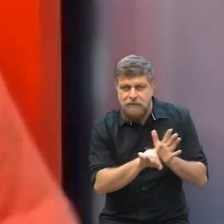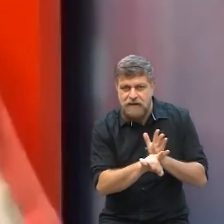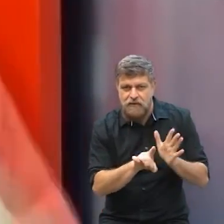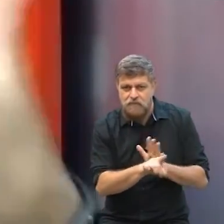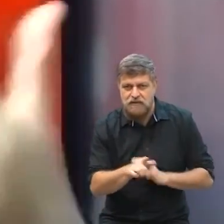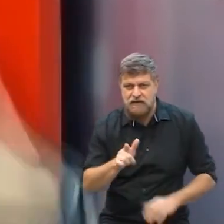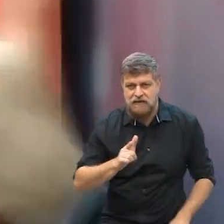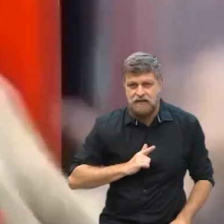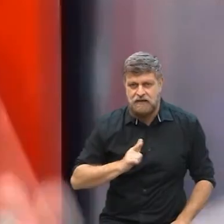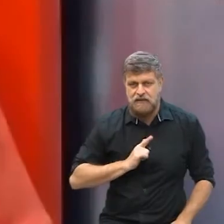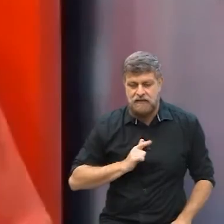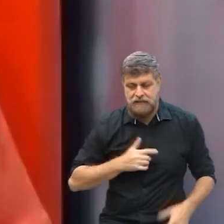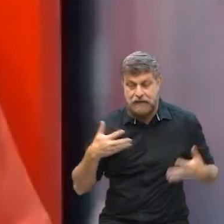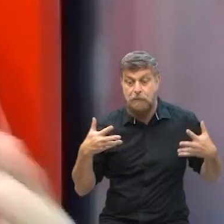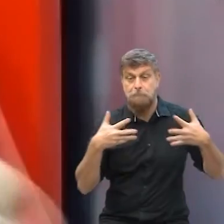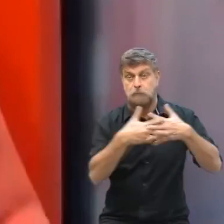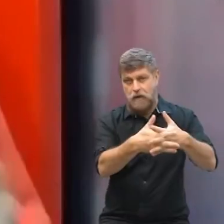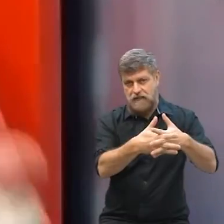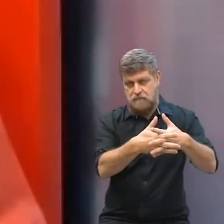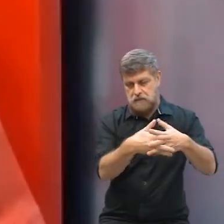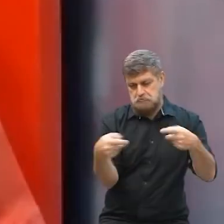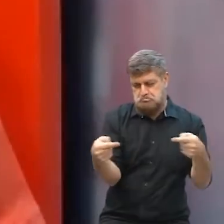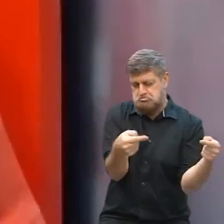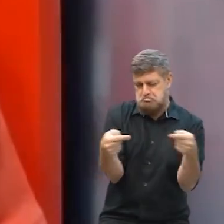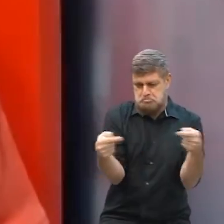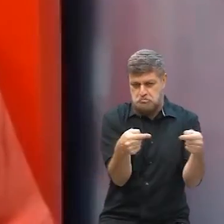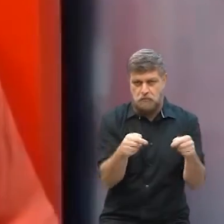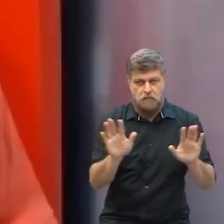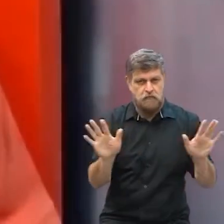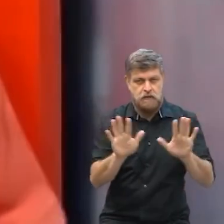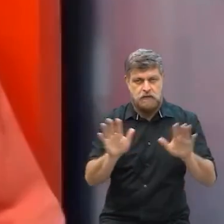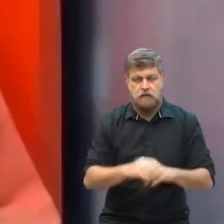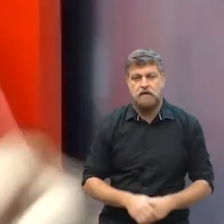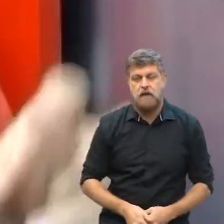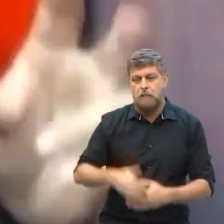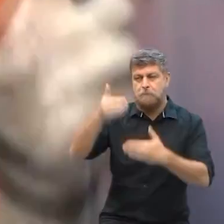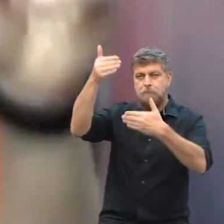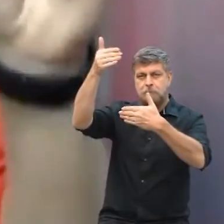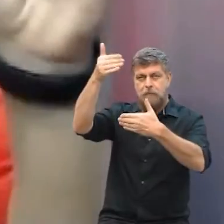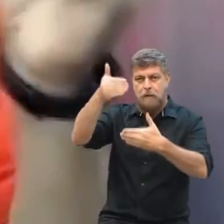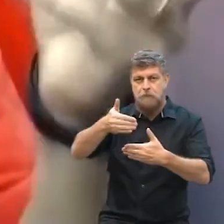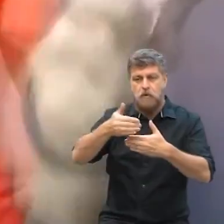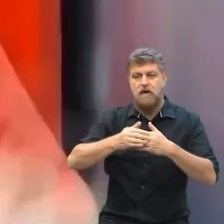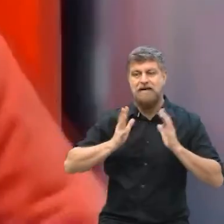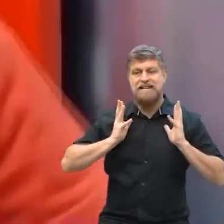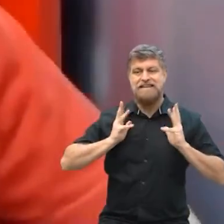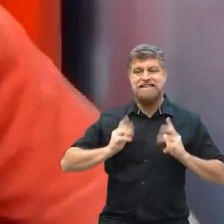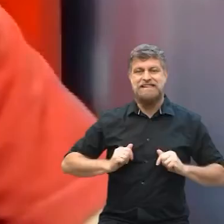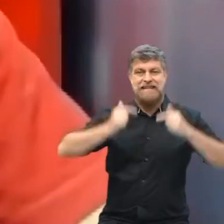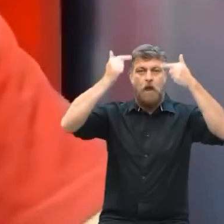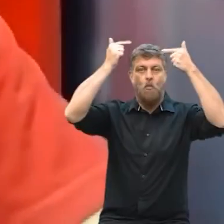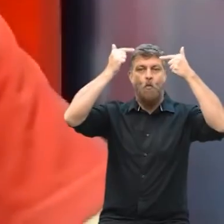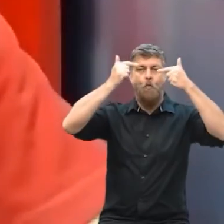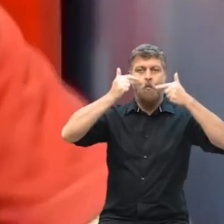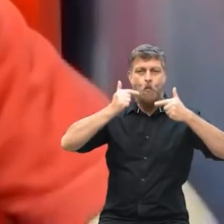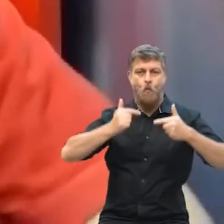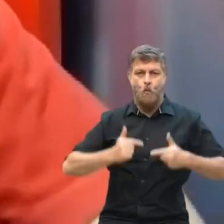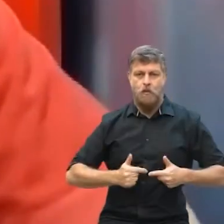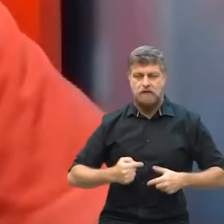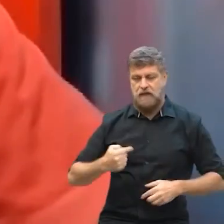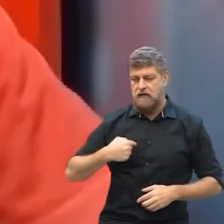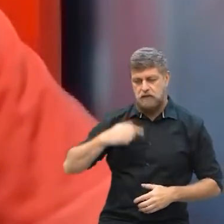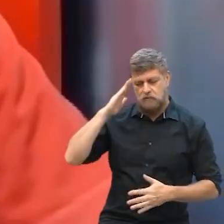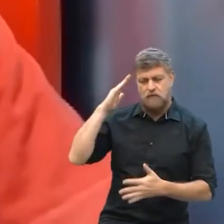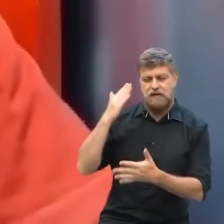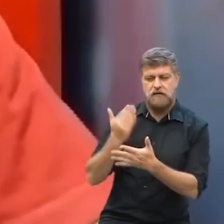que traga essas polêmicas, né? Então, eles querem uma prova com a chamada neutralidade, né? Então, eu não acredito,